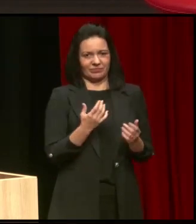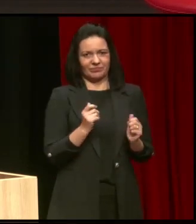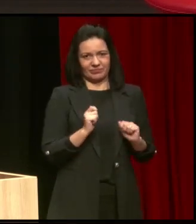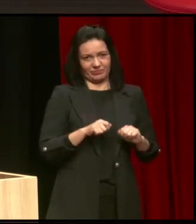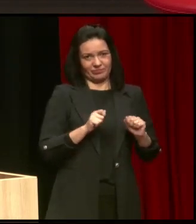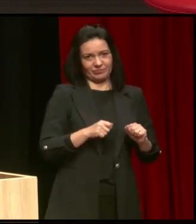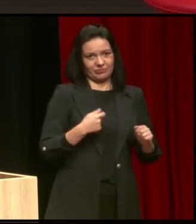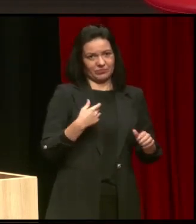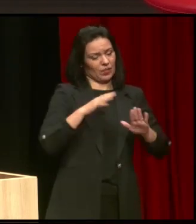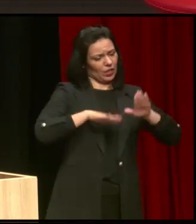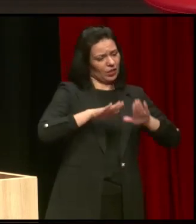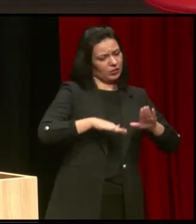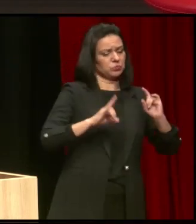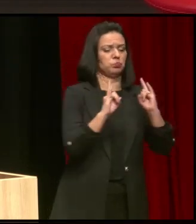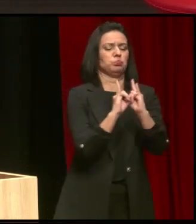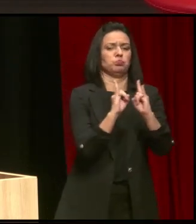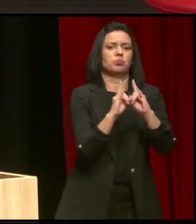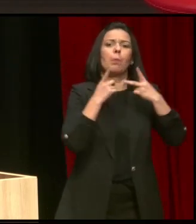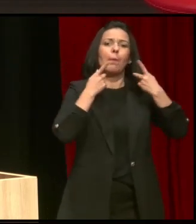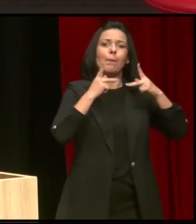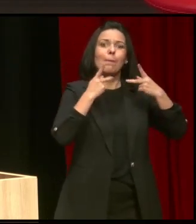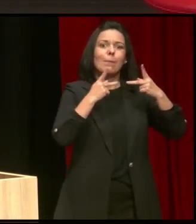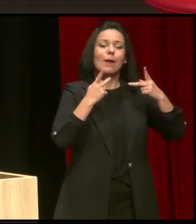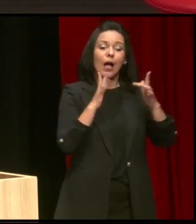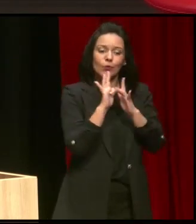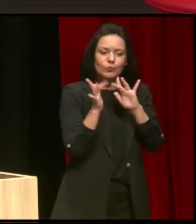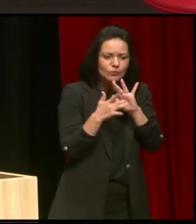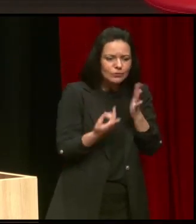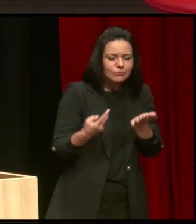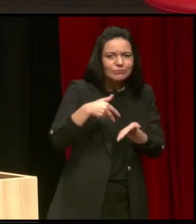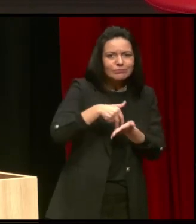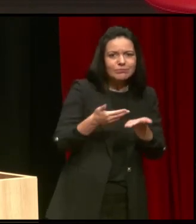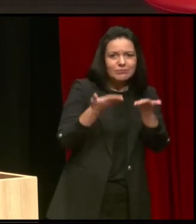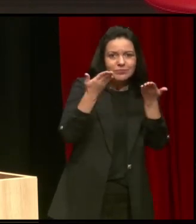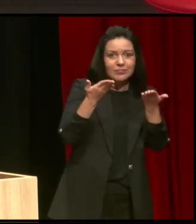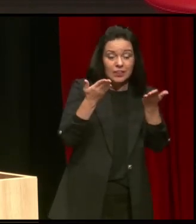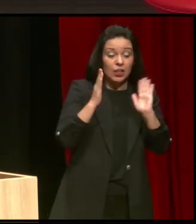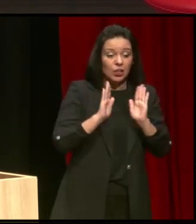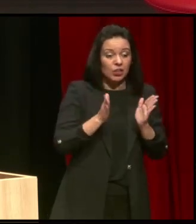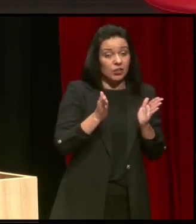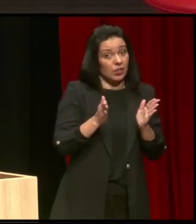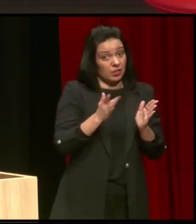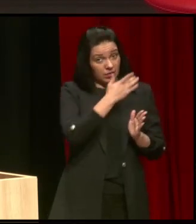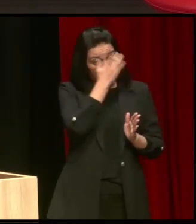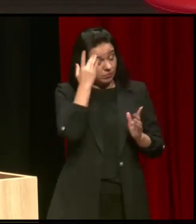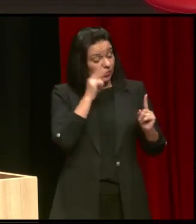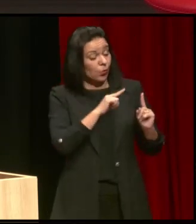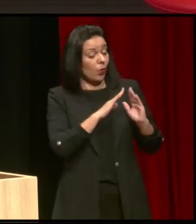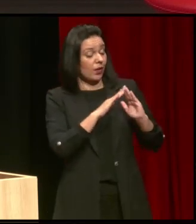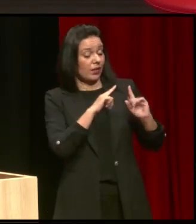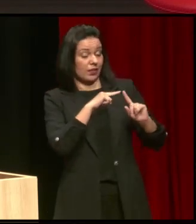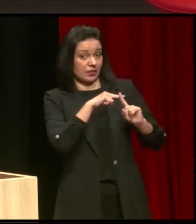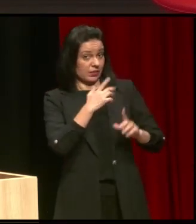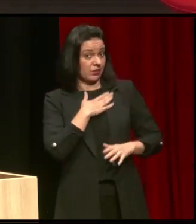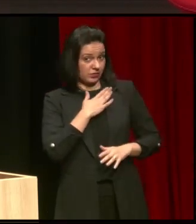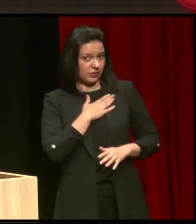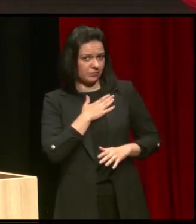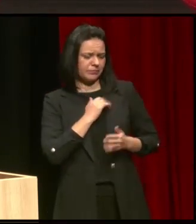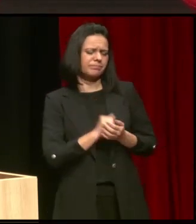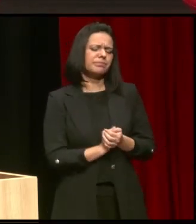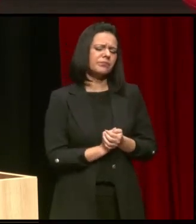enterro, falando sobre a ressurreição de Jesus. Esse homem era cristão, ele era da minha igreja. Aí um homem na saída do culto lá, depois